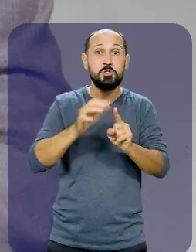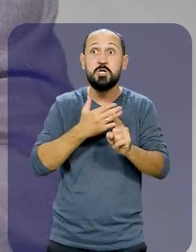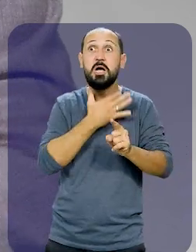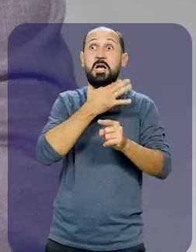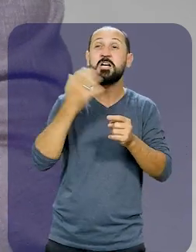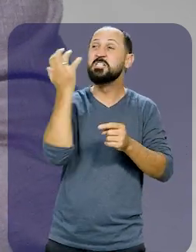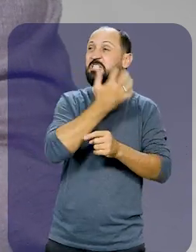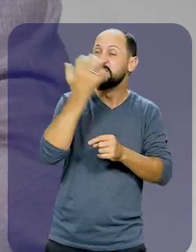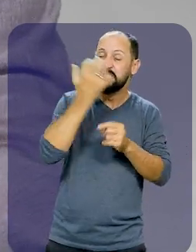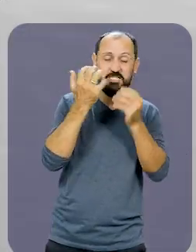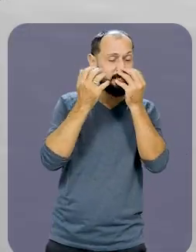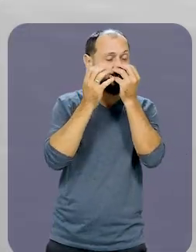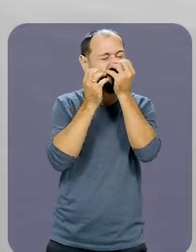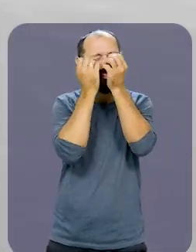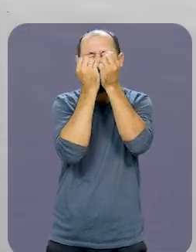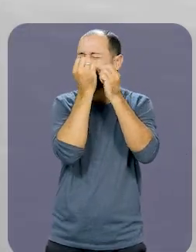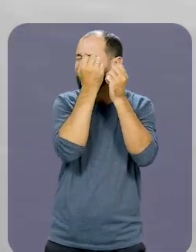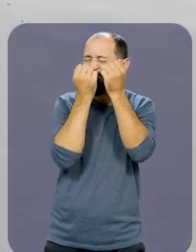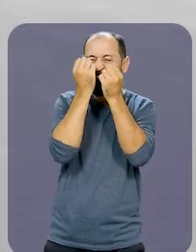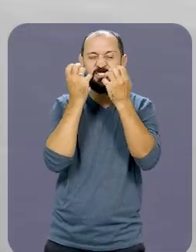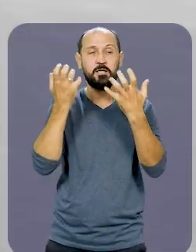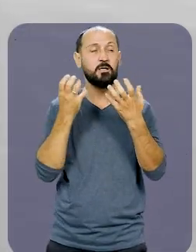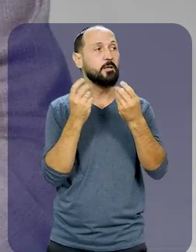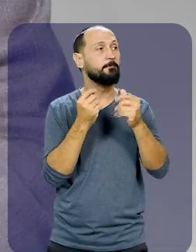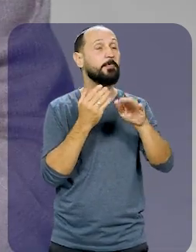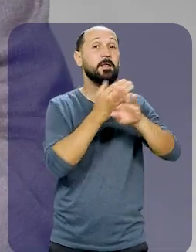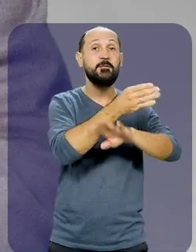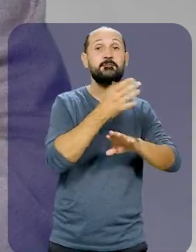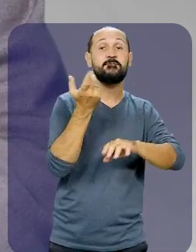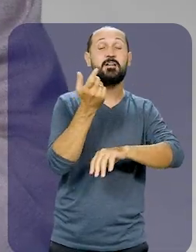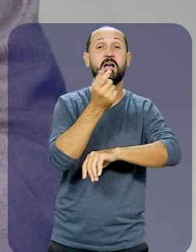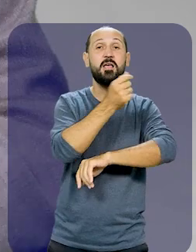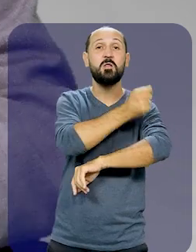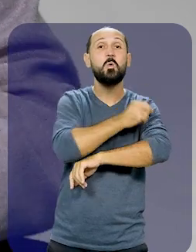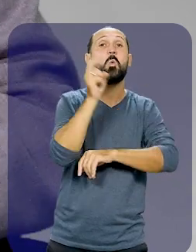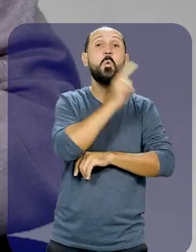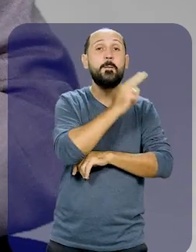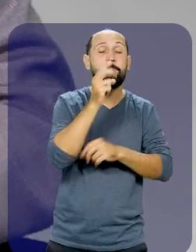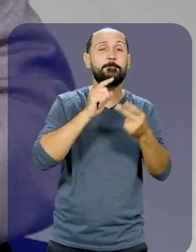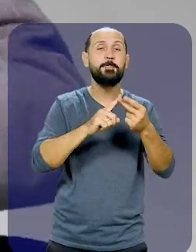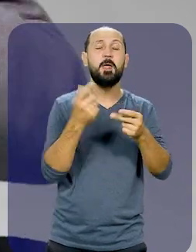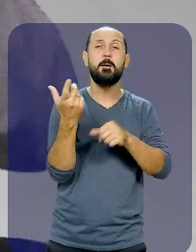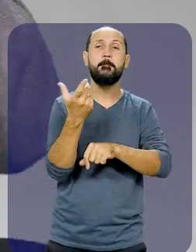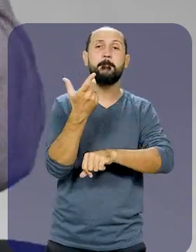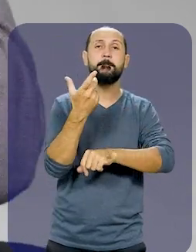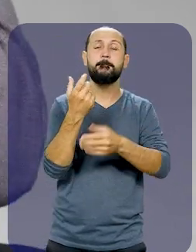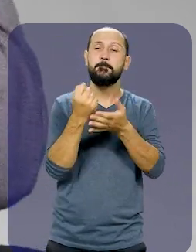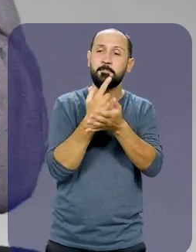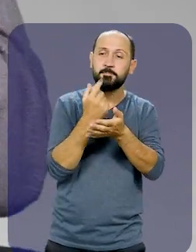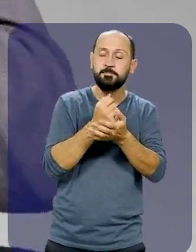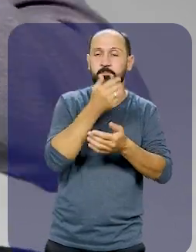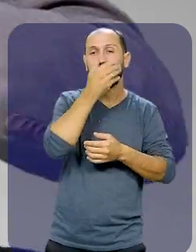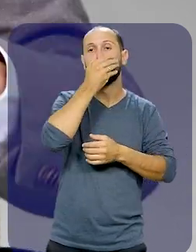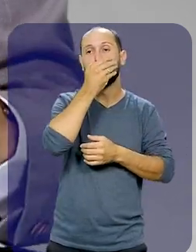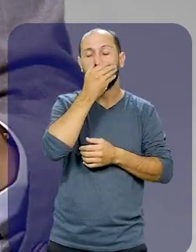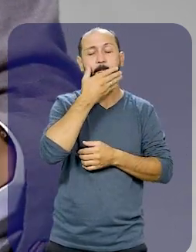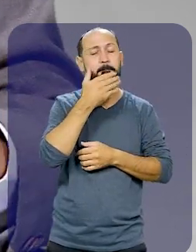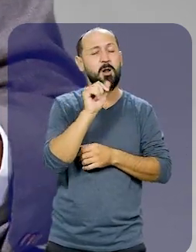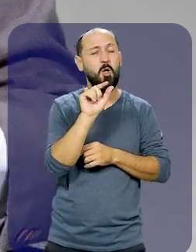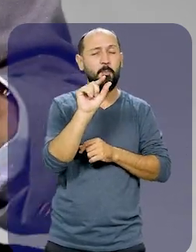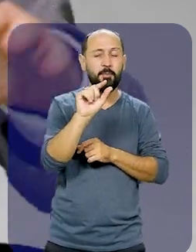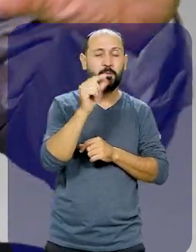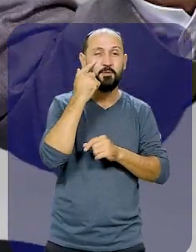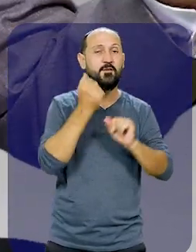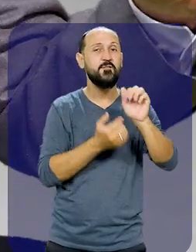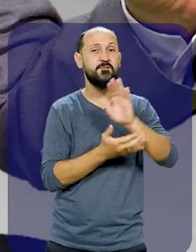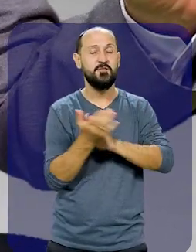uma crise de rinite ou de asma, vai a um pronto atendimento, recebe uma medicação, faz inalações, melhora um